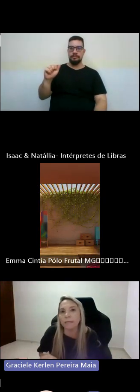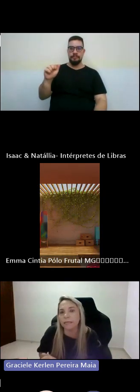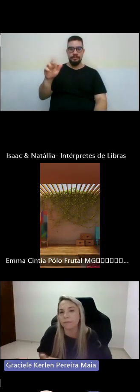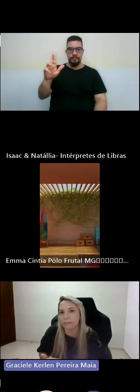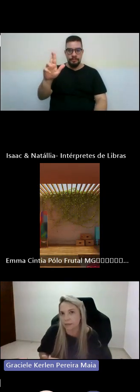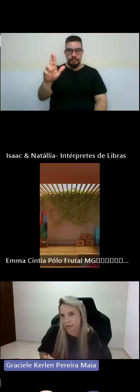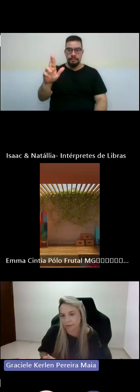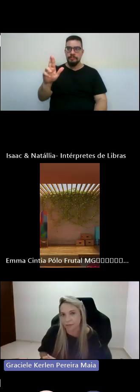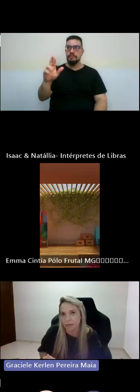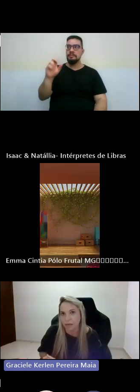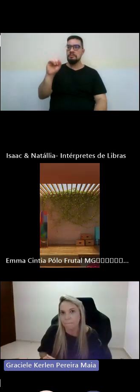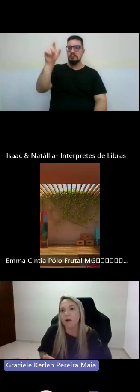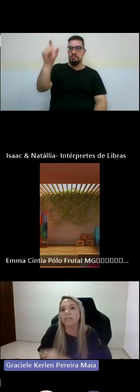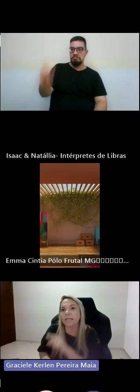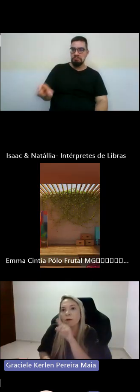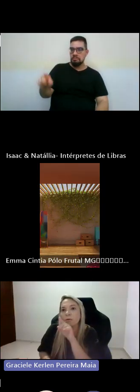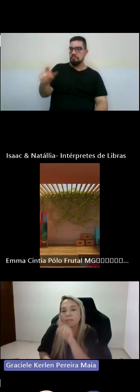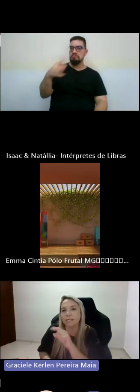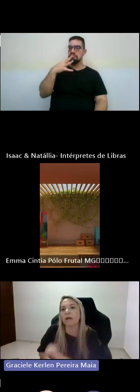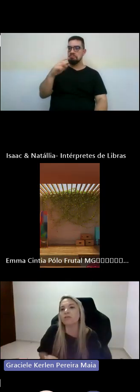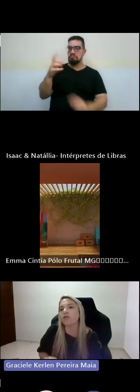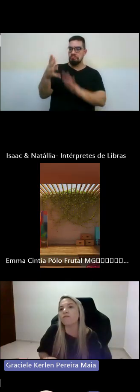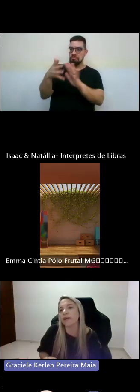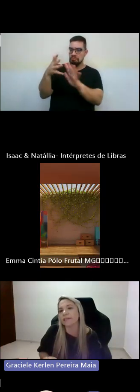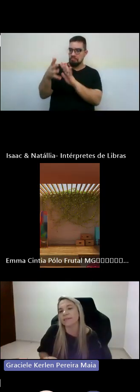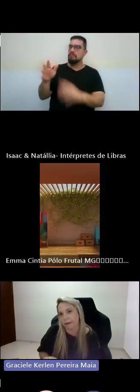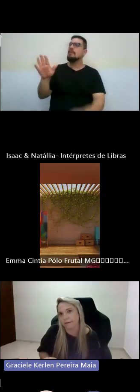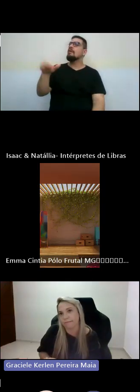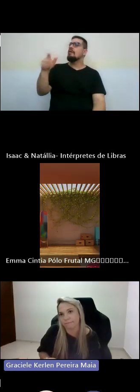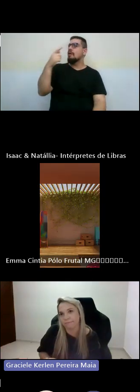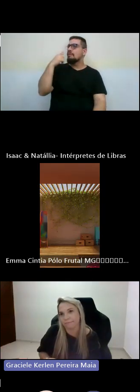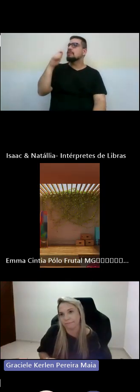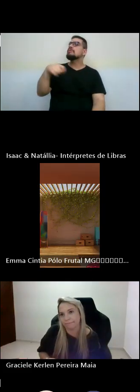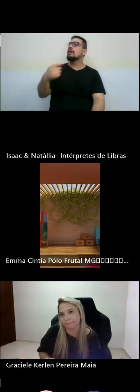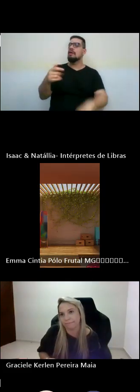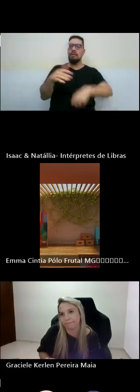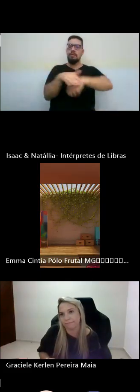não sabe língua de sinais, mostra o sinal de conversar.